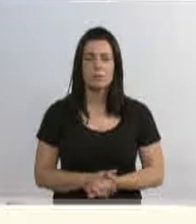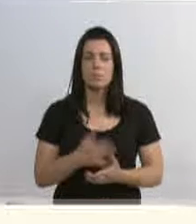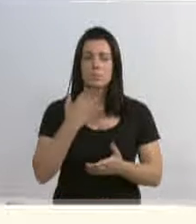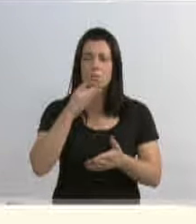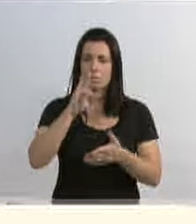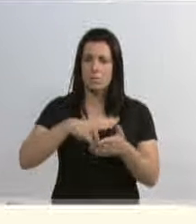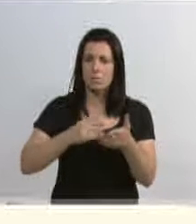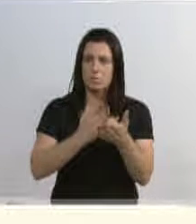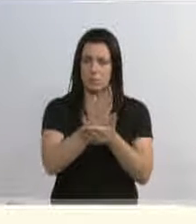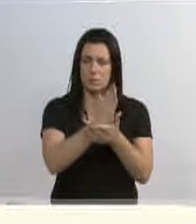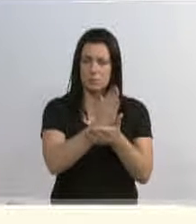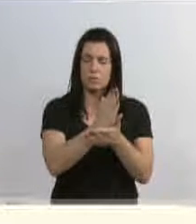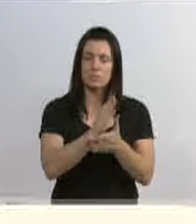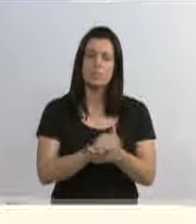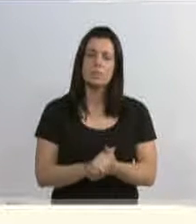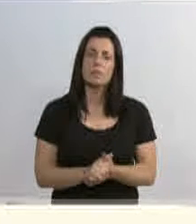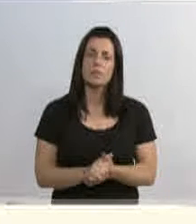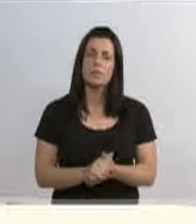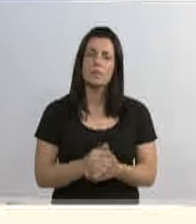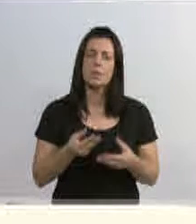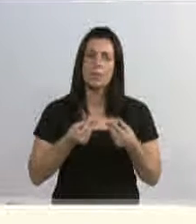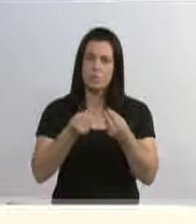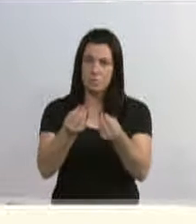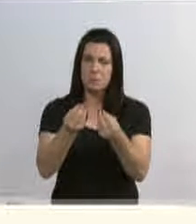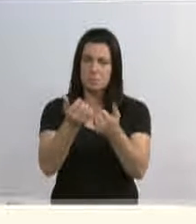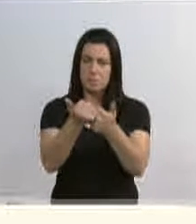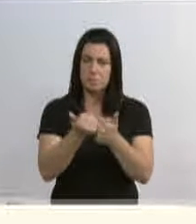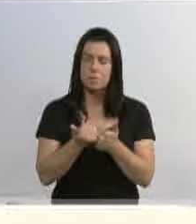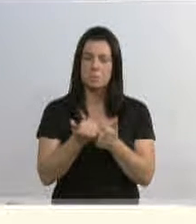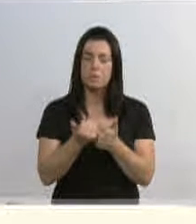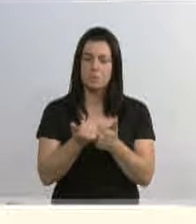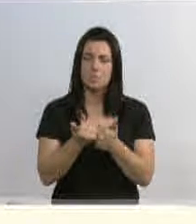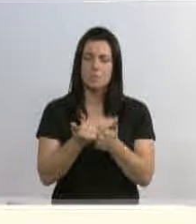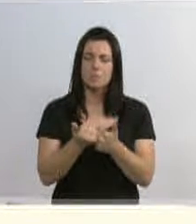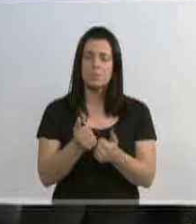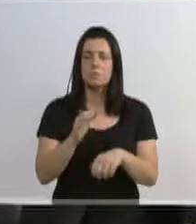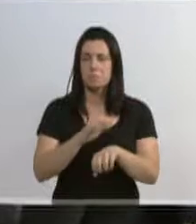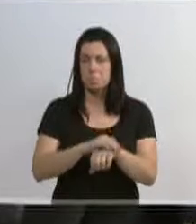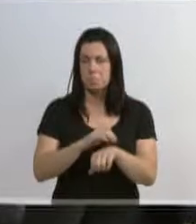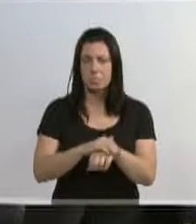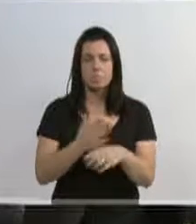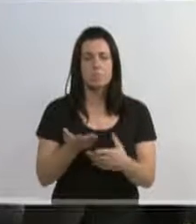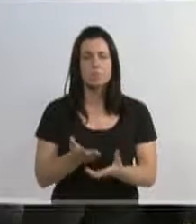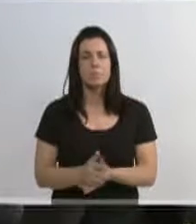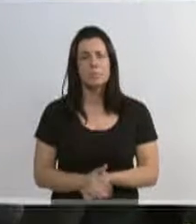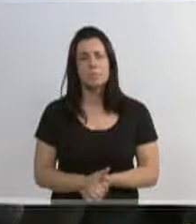Requerimentos aprovados e a diretoria legislativa para providências.